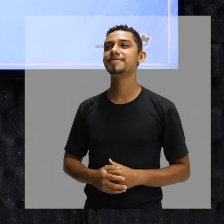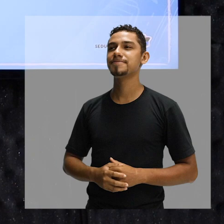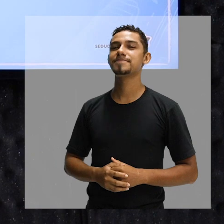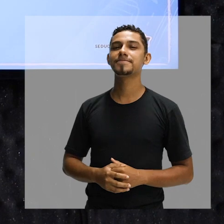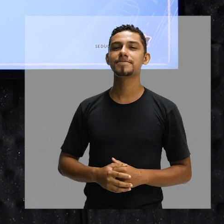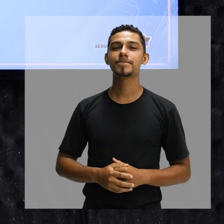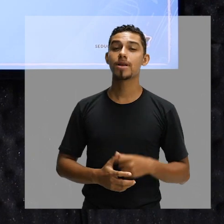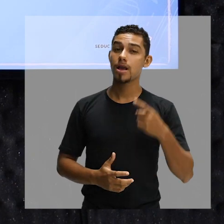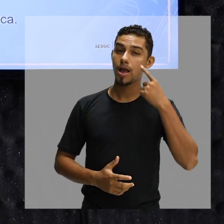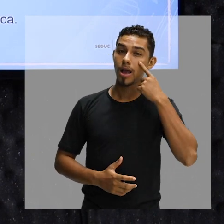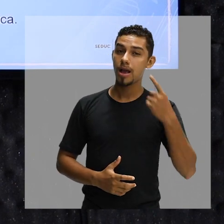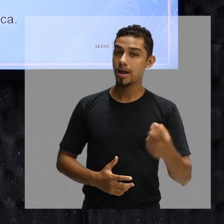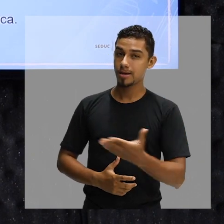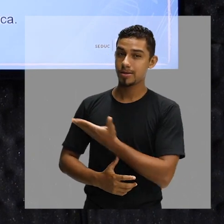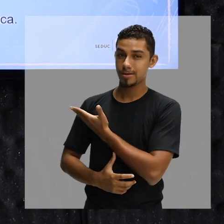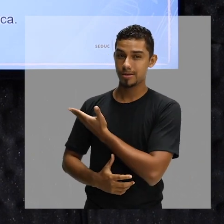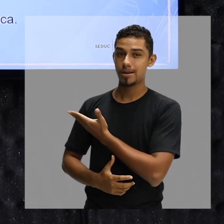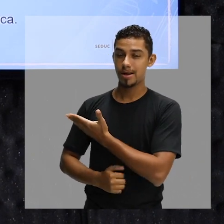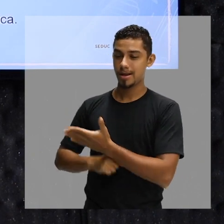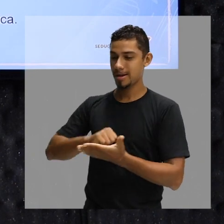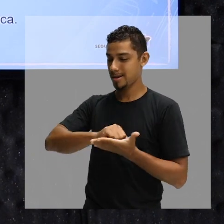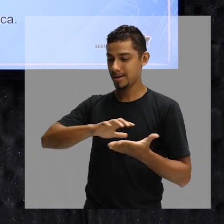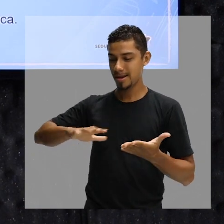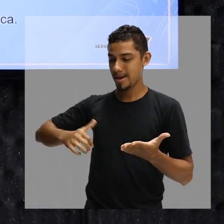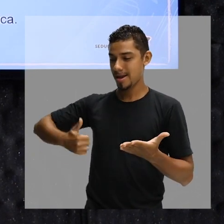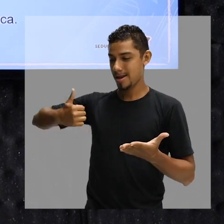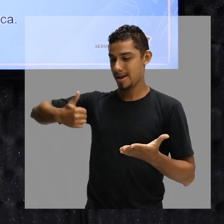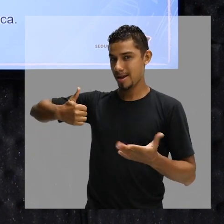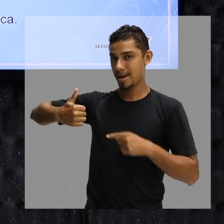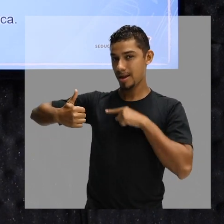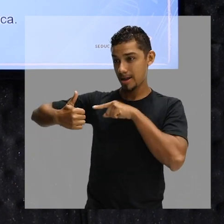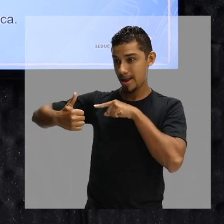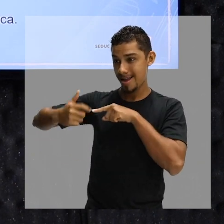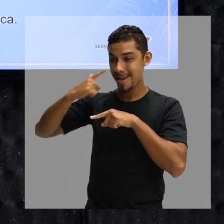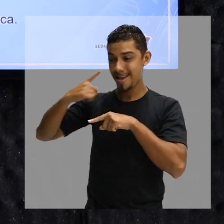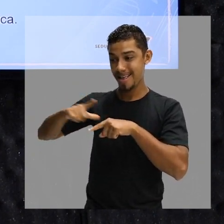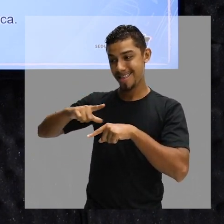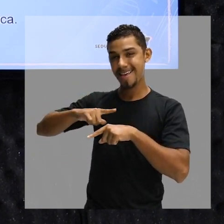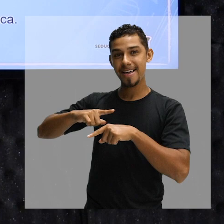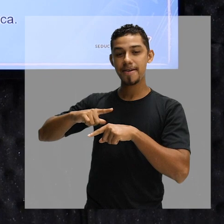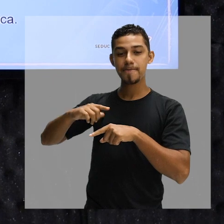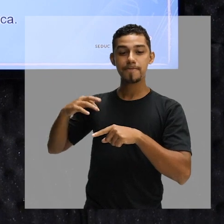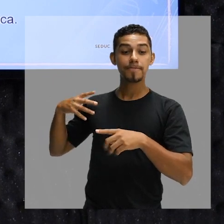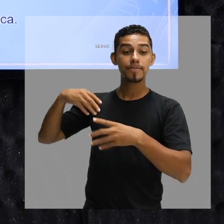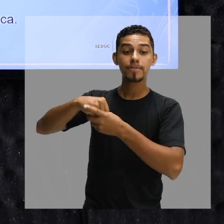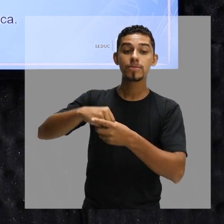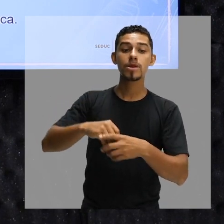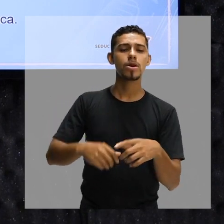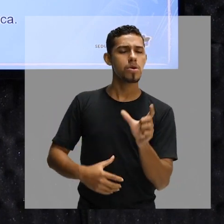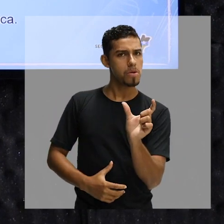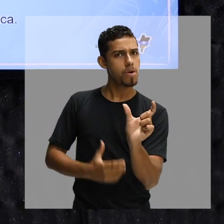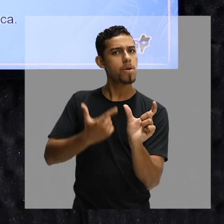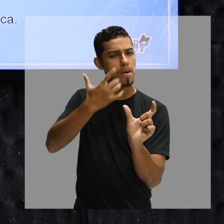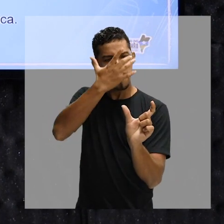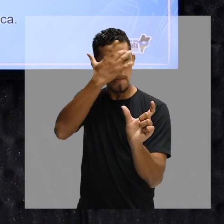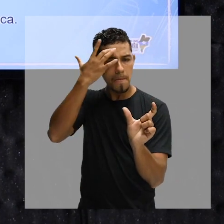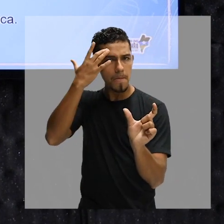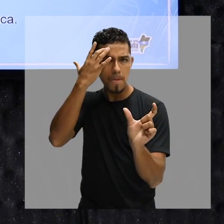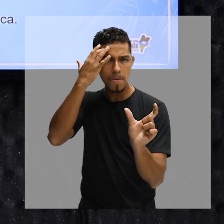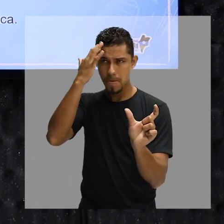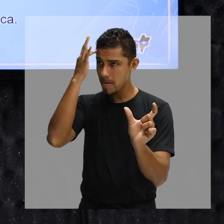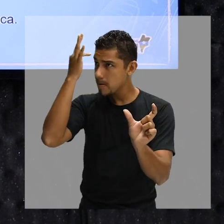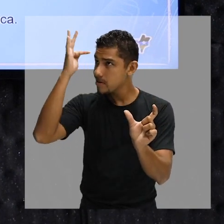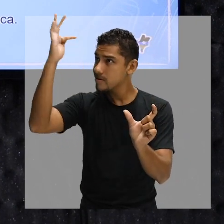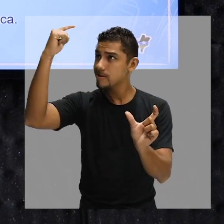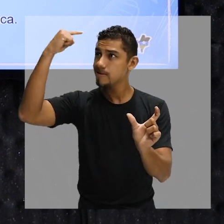veja só. Como primeiro exercício, nós temos logo aqui o nosso senhor, grande